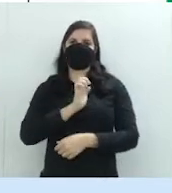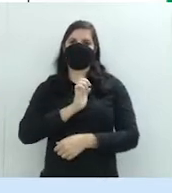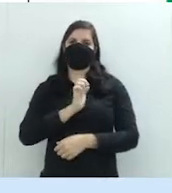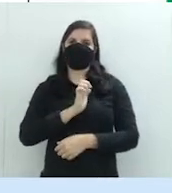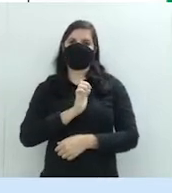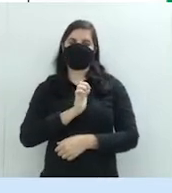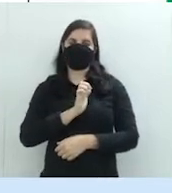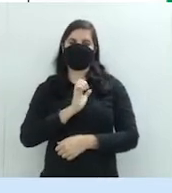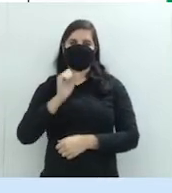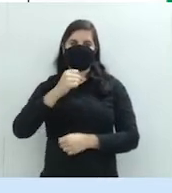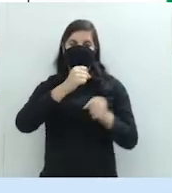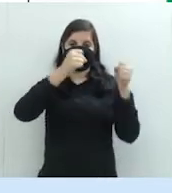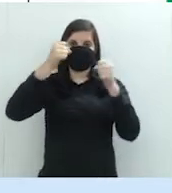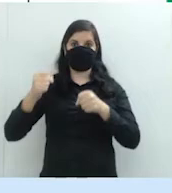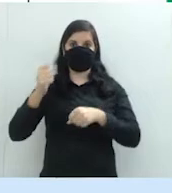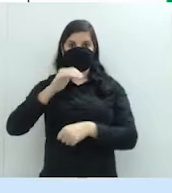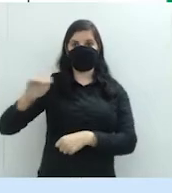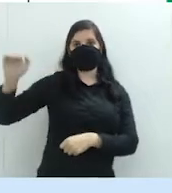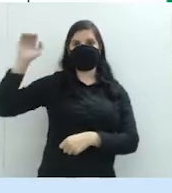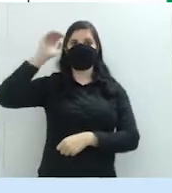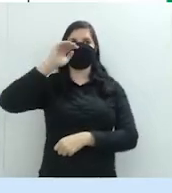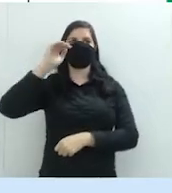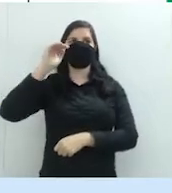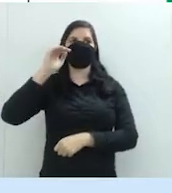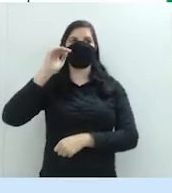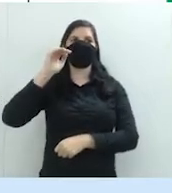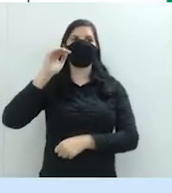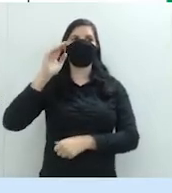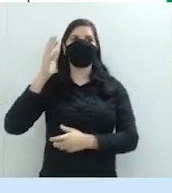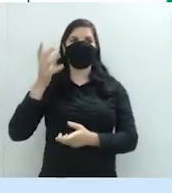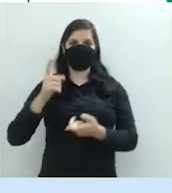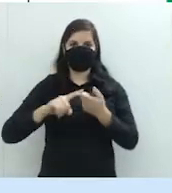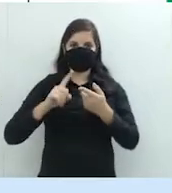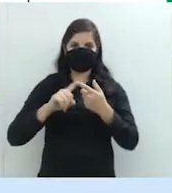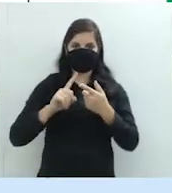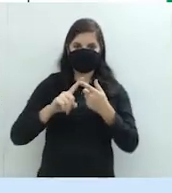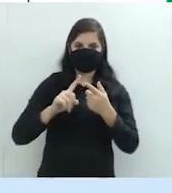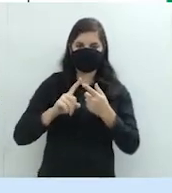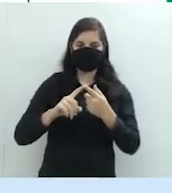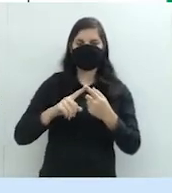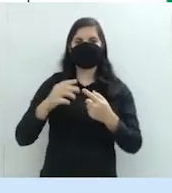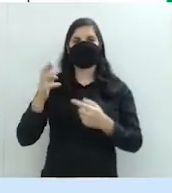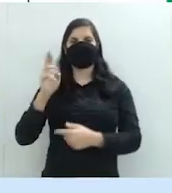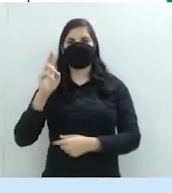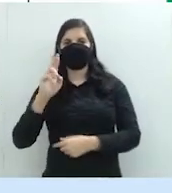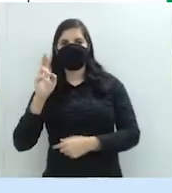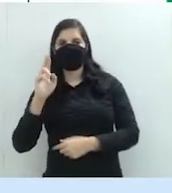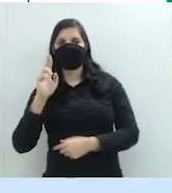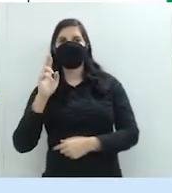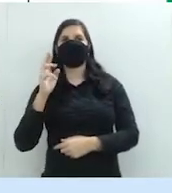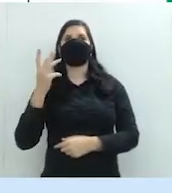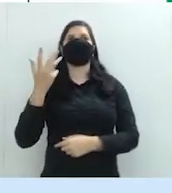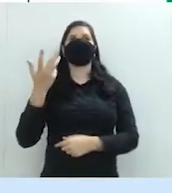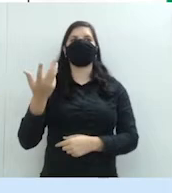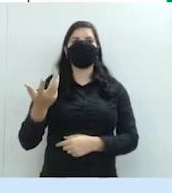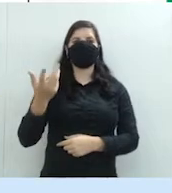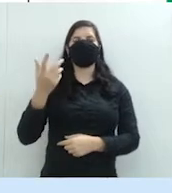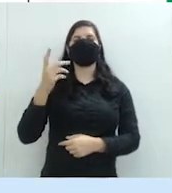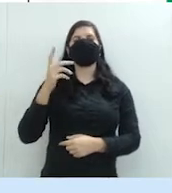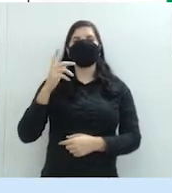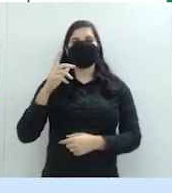Mais riqueza e mais poder. Então, vejamos. E além das questões religiosas, né, das questões